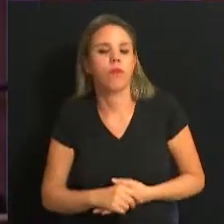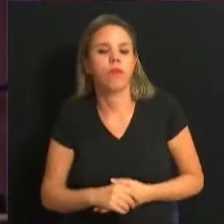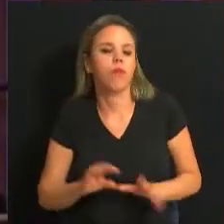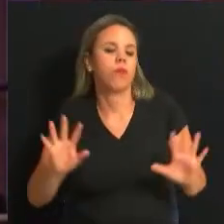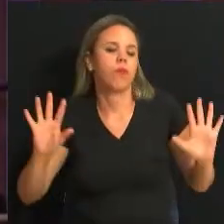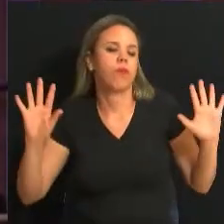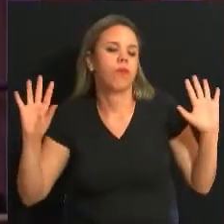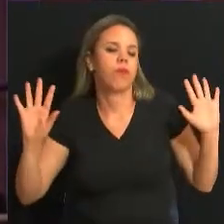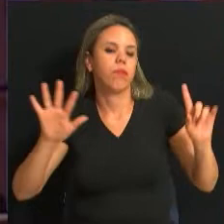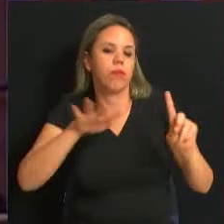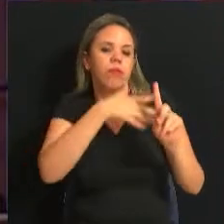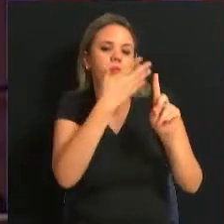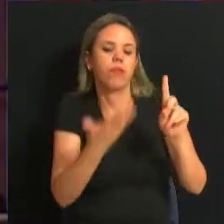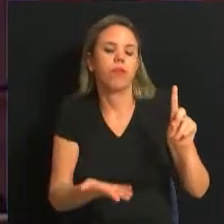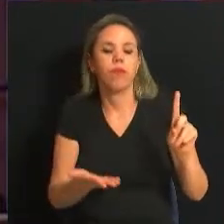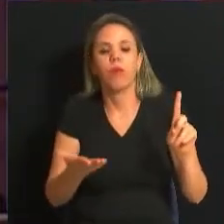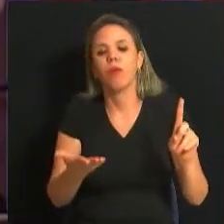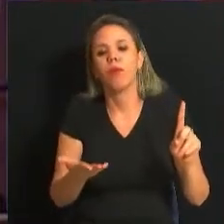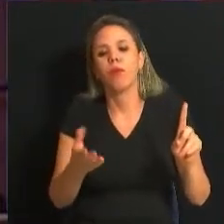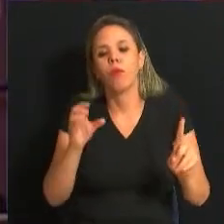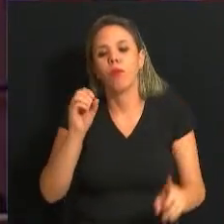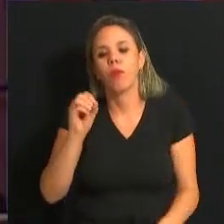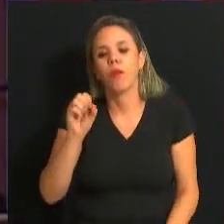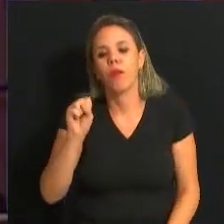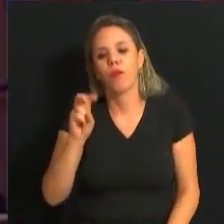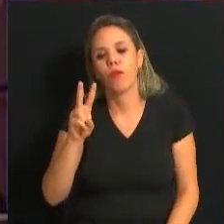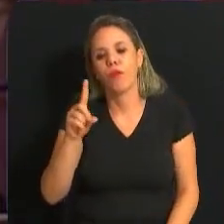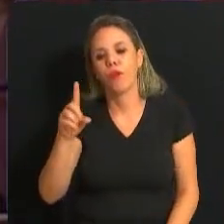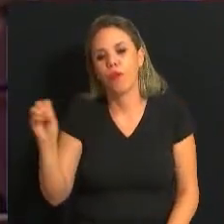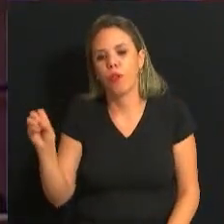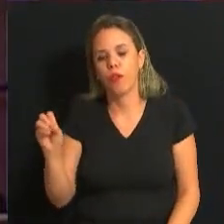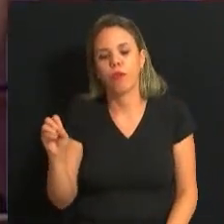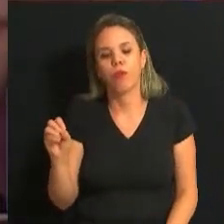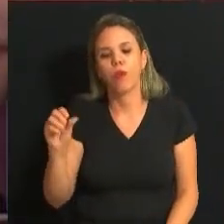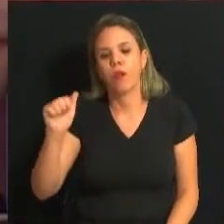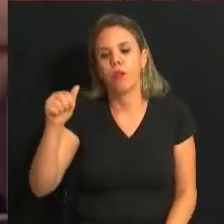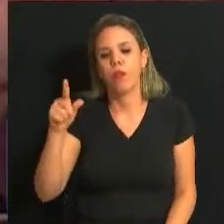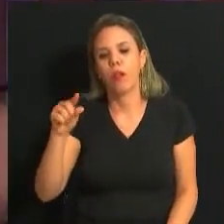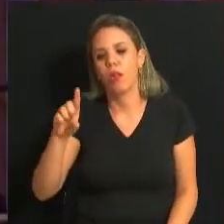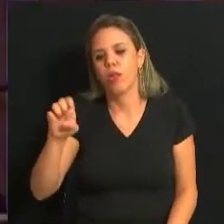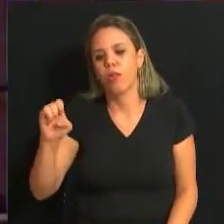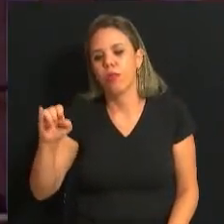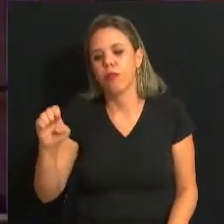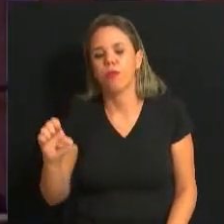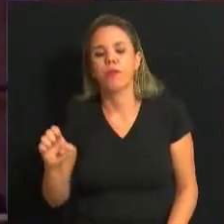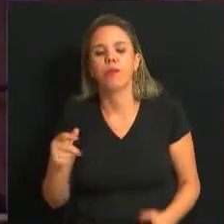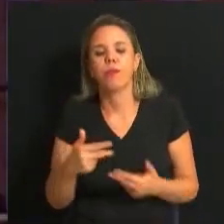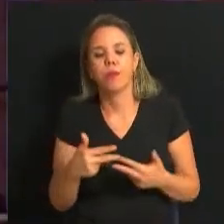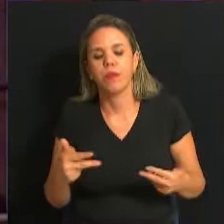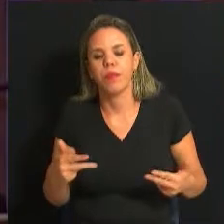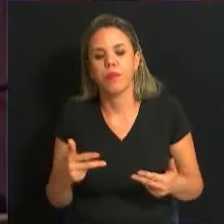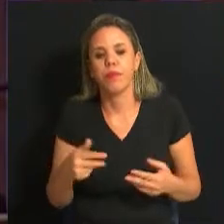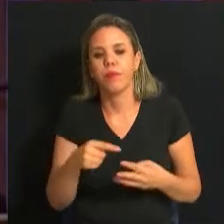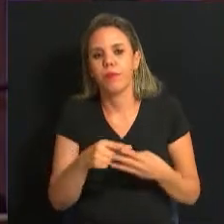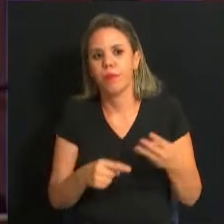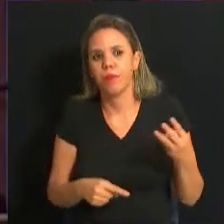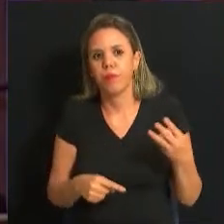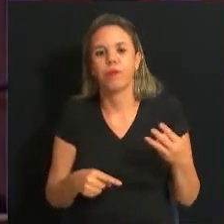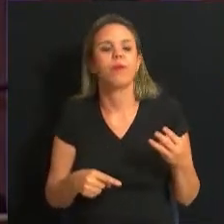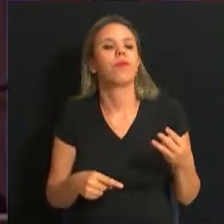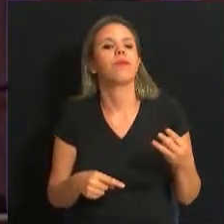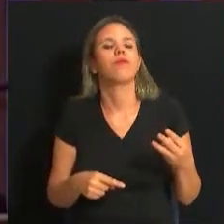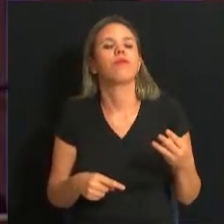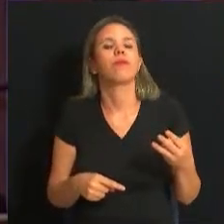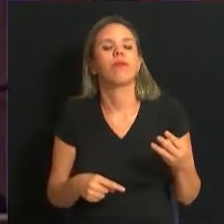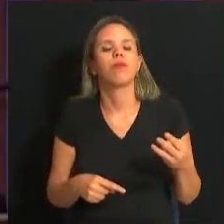homenageia Oswald de Andrade, Mário de Andrade, Raul Bopp e Villa-Lobos. Gostaria que a senhora